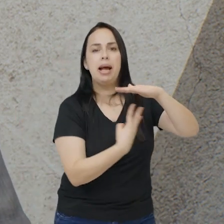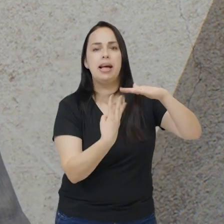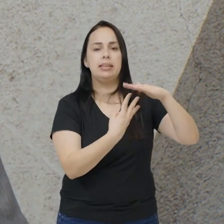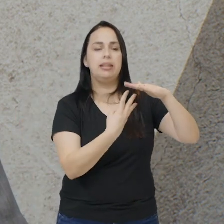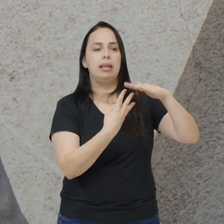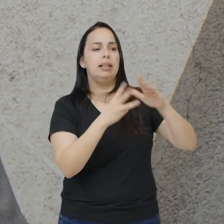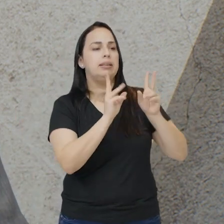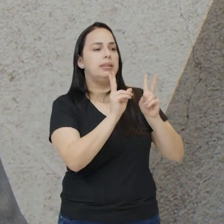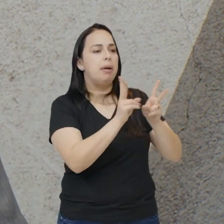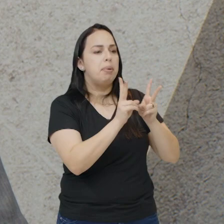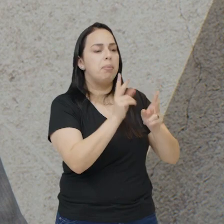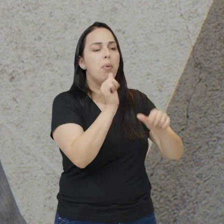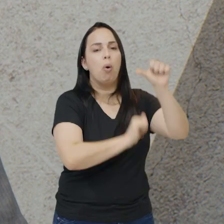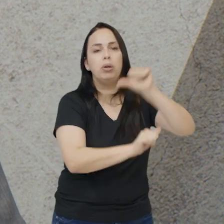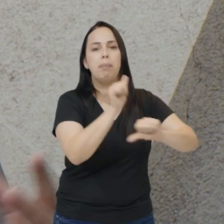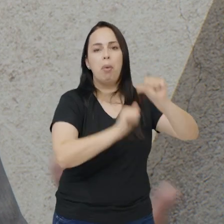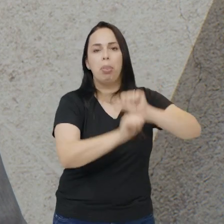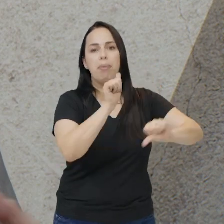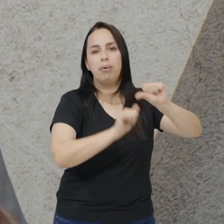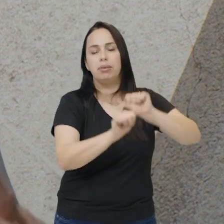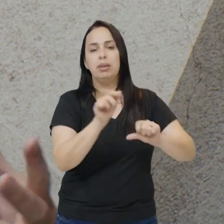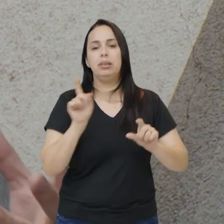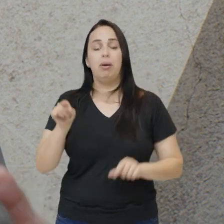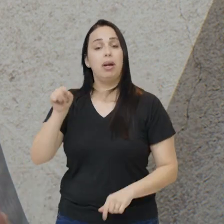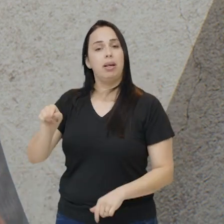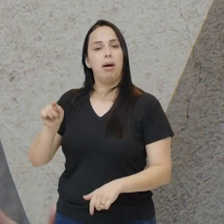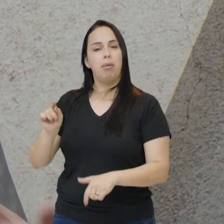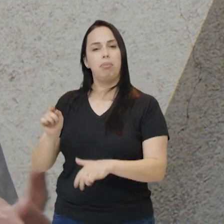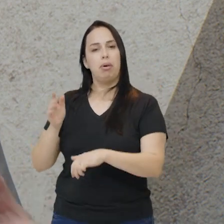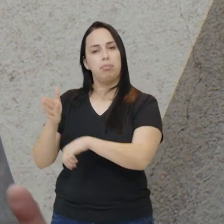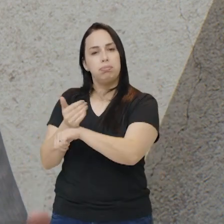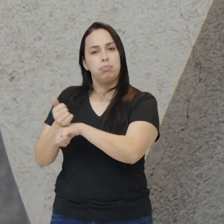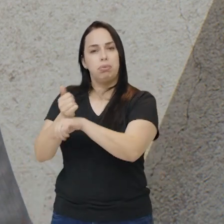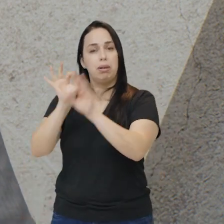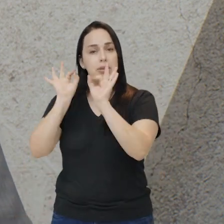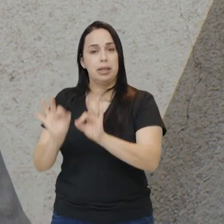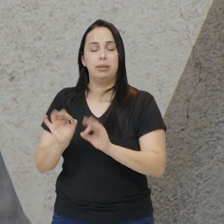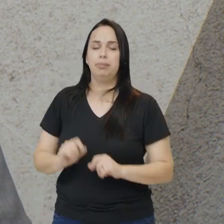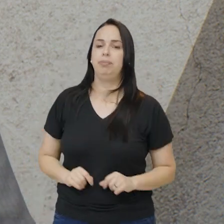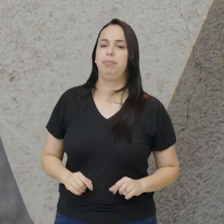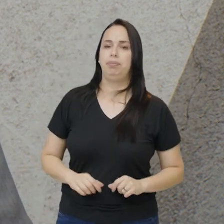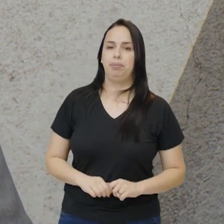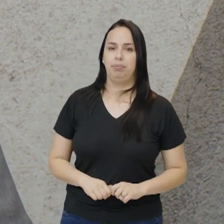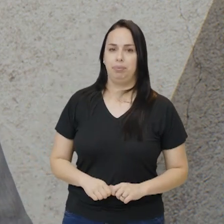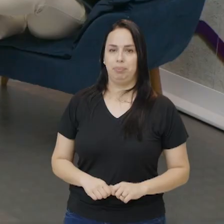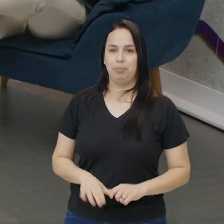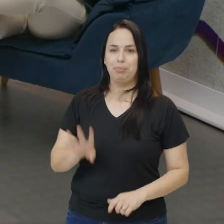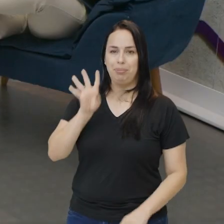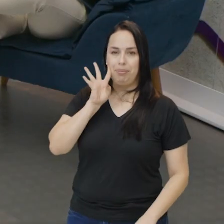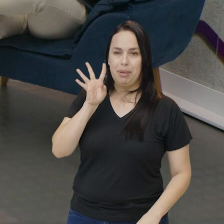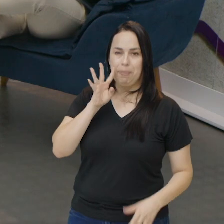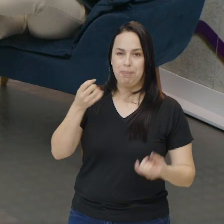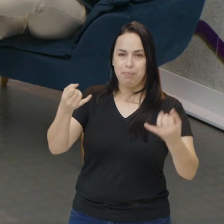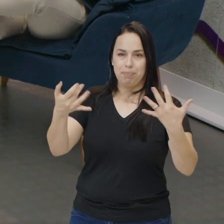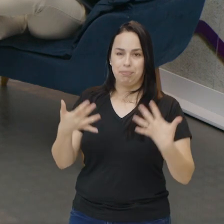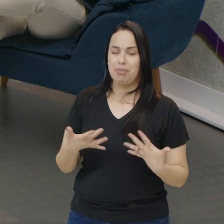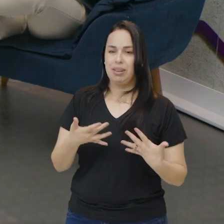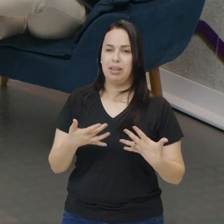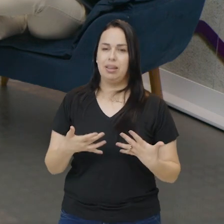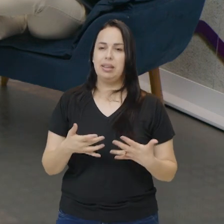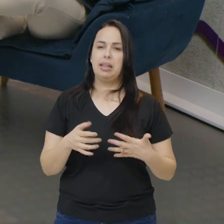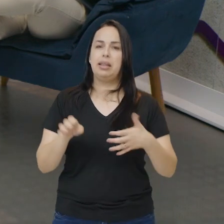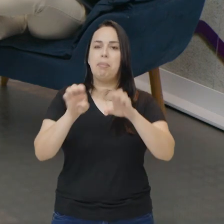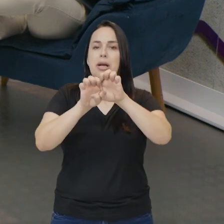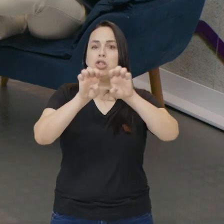muitas vezes, não há uma reciclagem, um treinamento apropriado para aquilo. Entendi. E eu acho que é legal a gente falar,